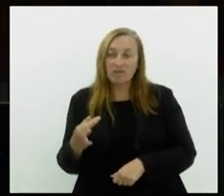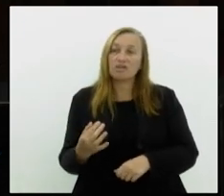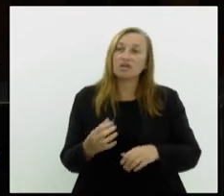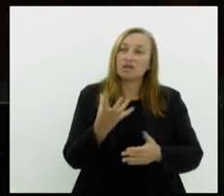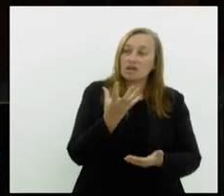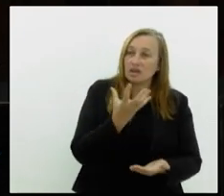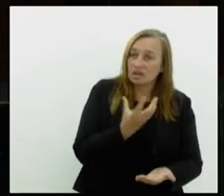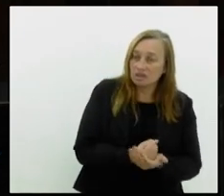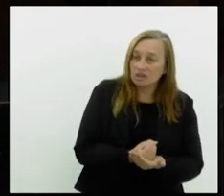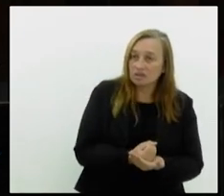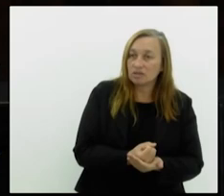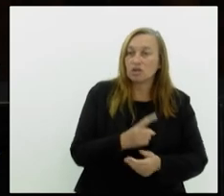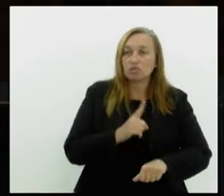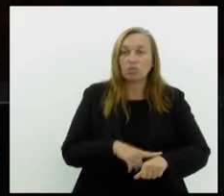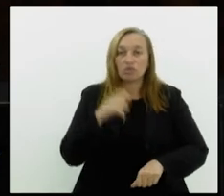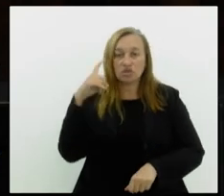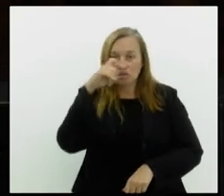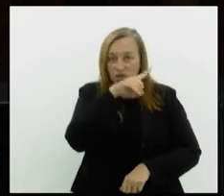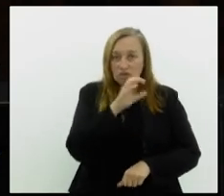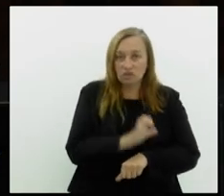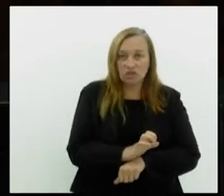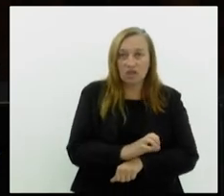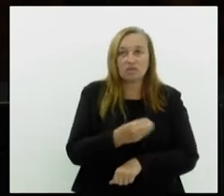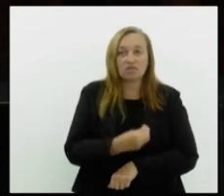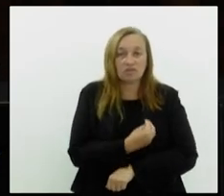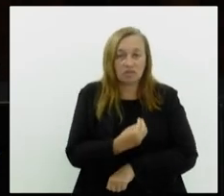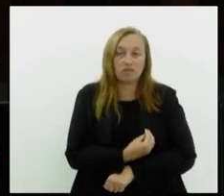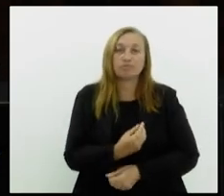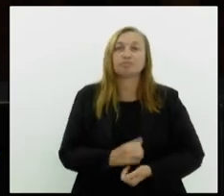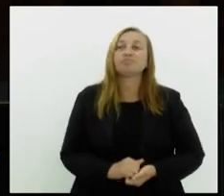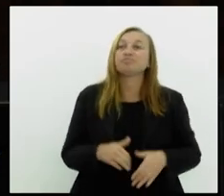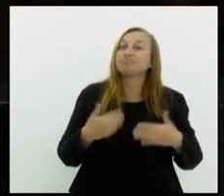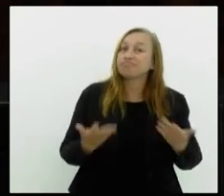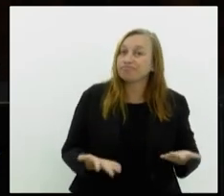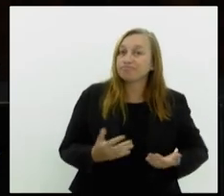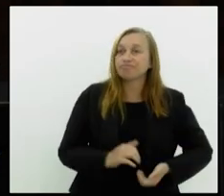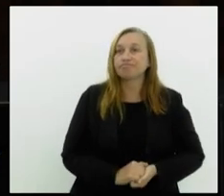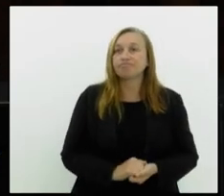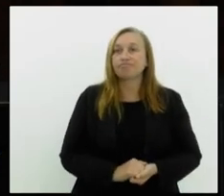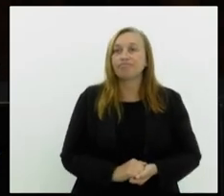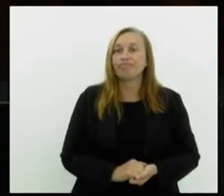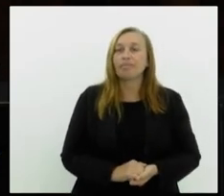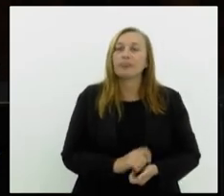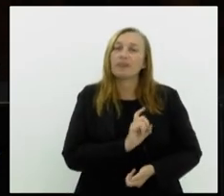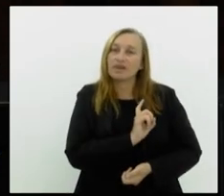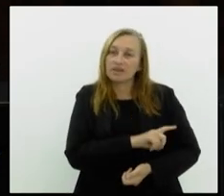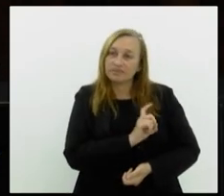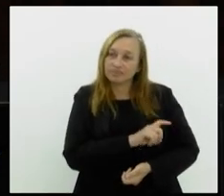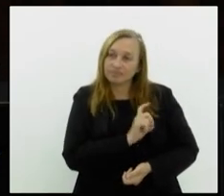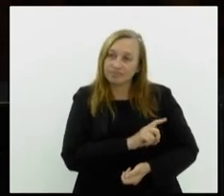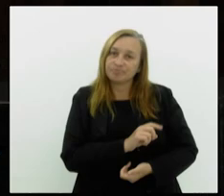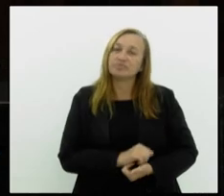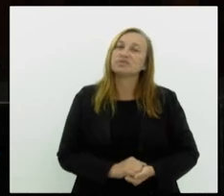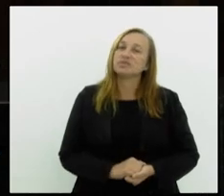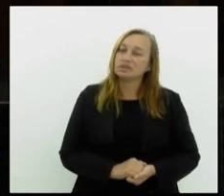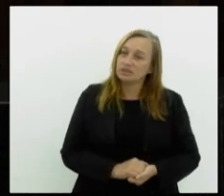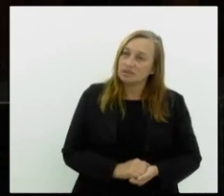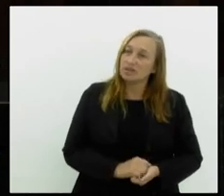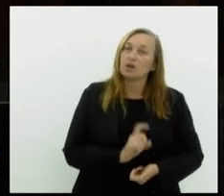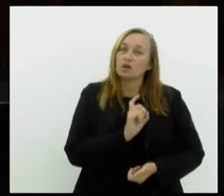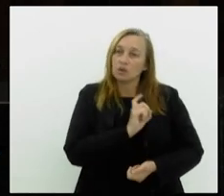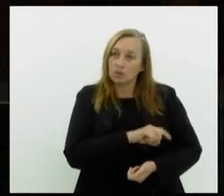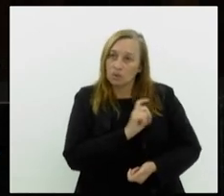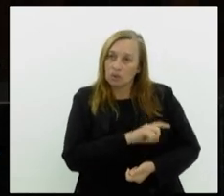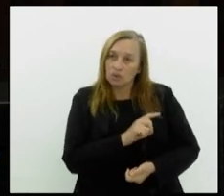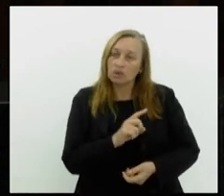no momento mais crítico que esse estado e esse país viveram. Então, é uma covardia em cima de covardia, é uma covardia com